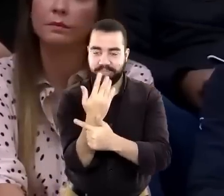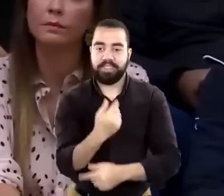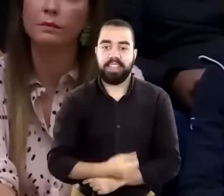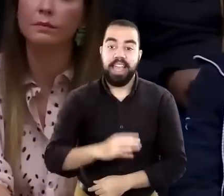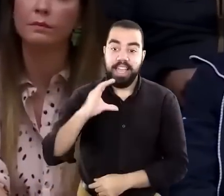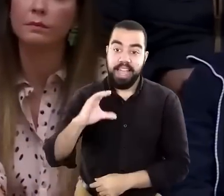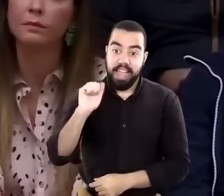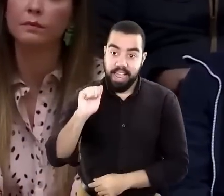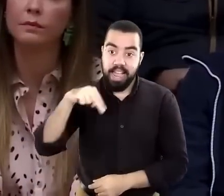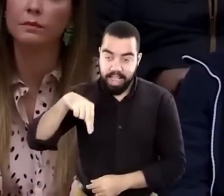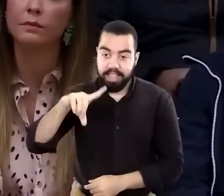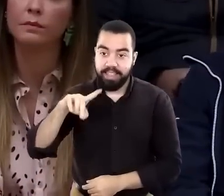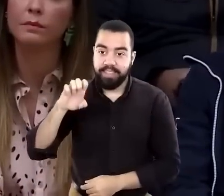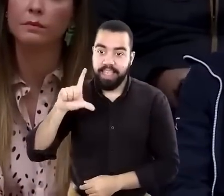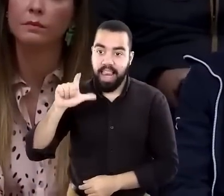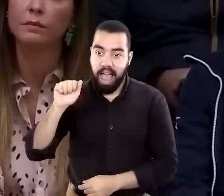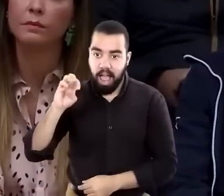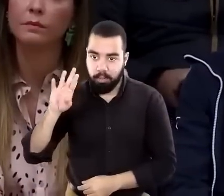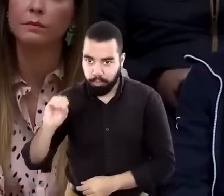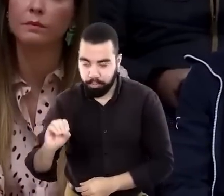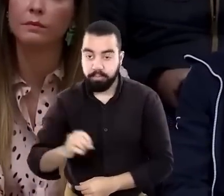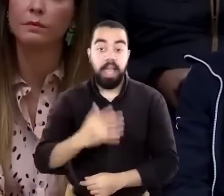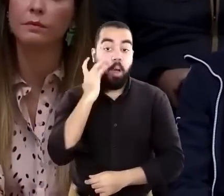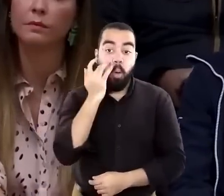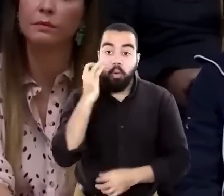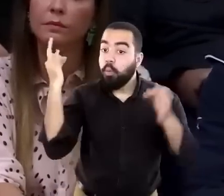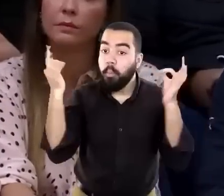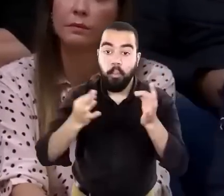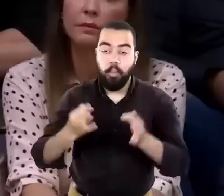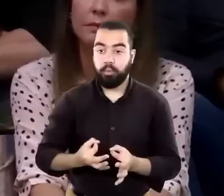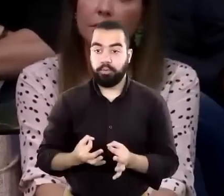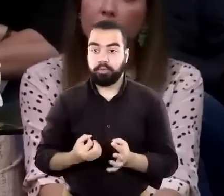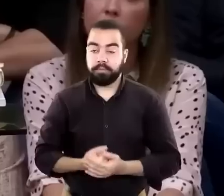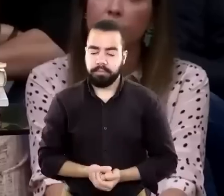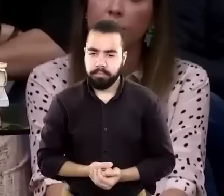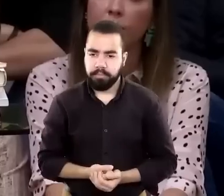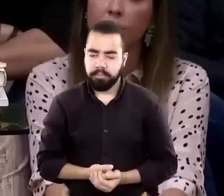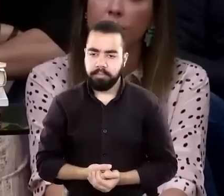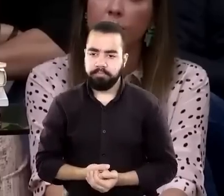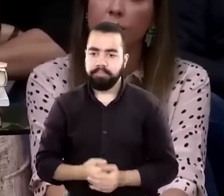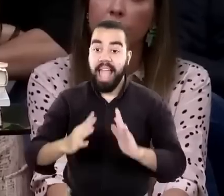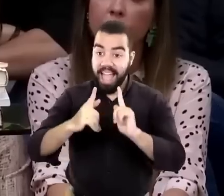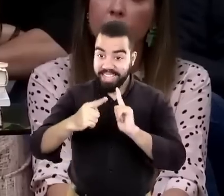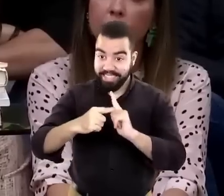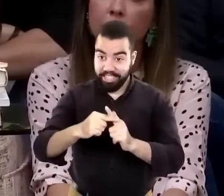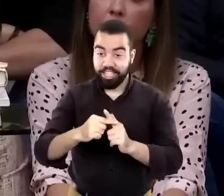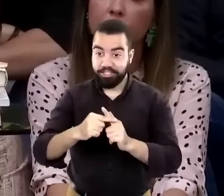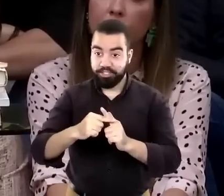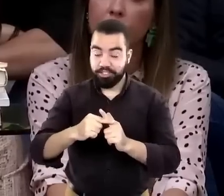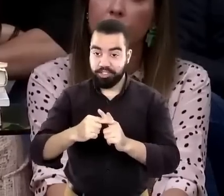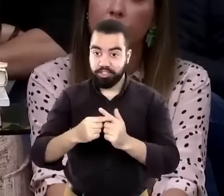Deus, porque esse candelabro é todo de ouro puro. Mas ainda, a igreja, ela